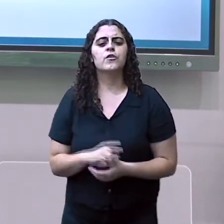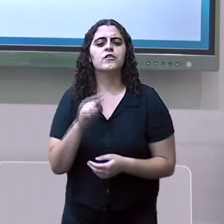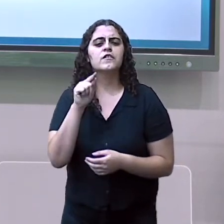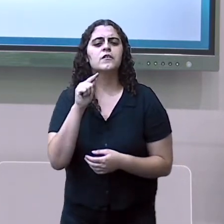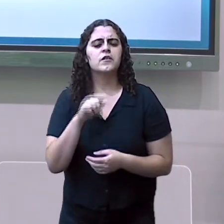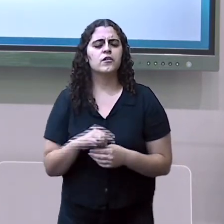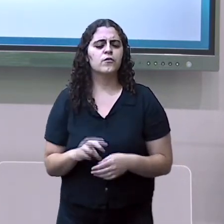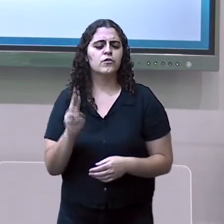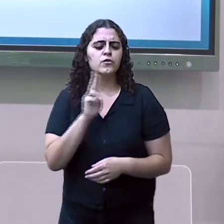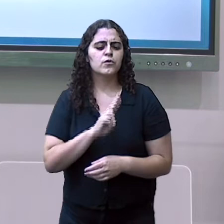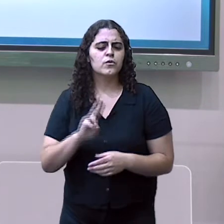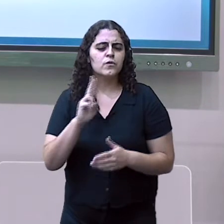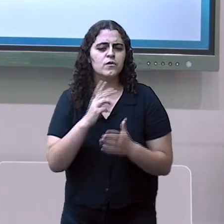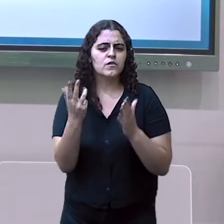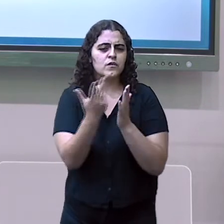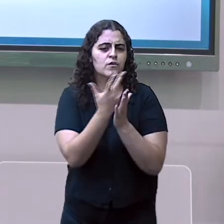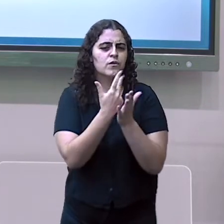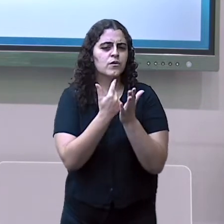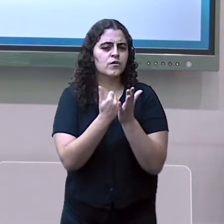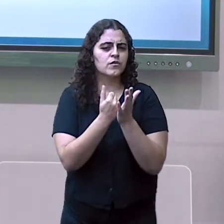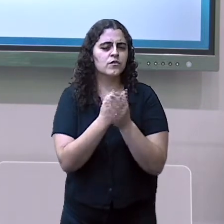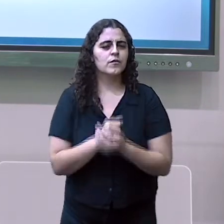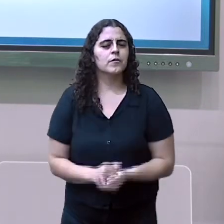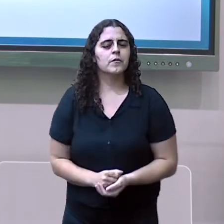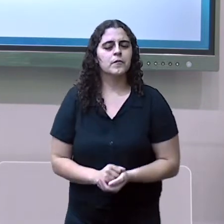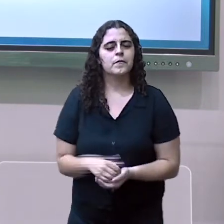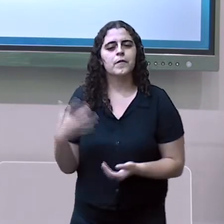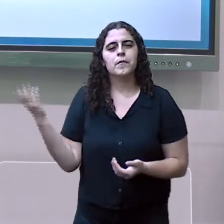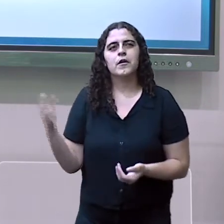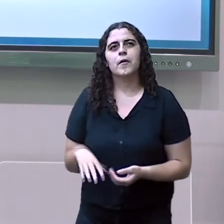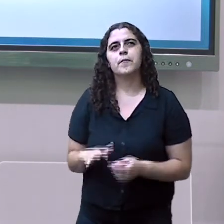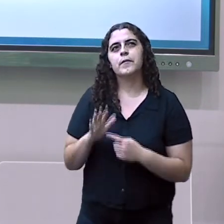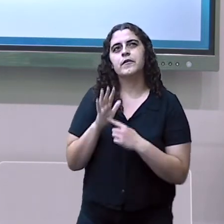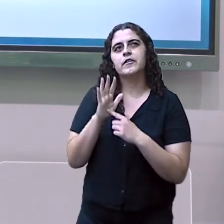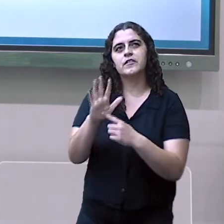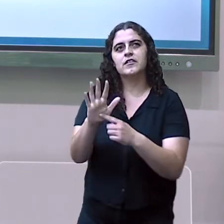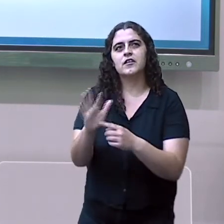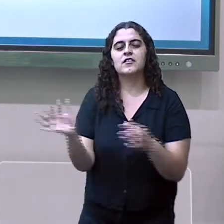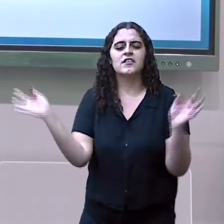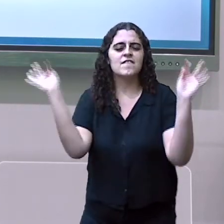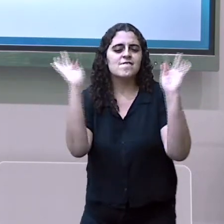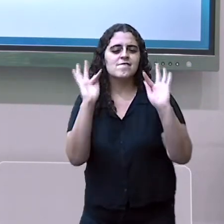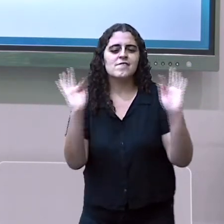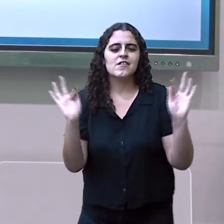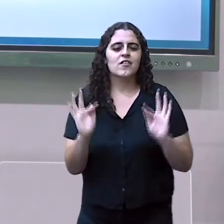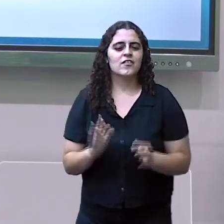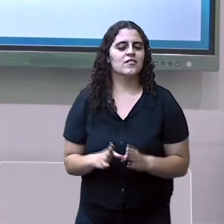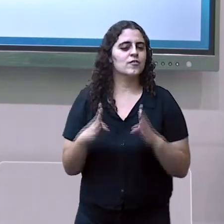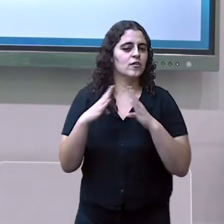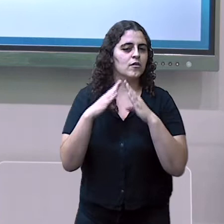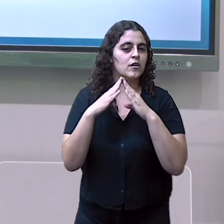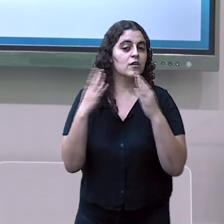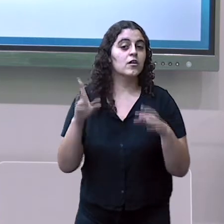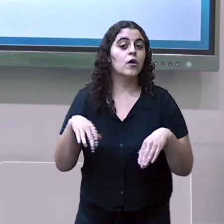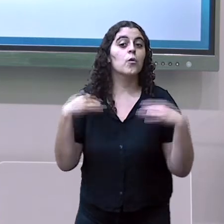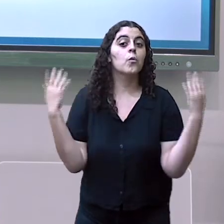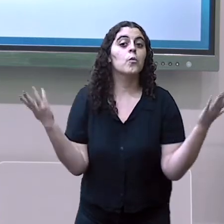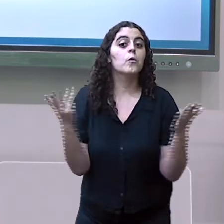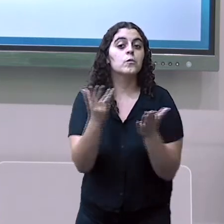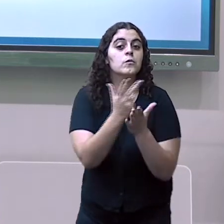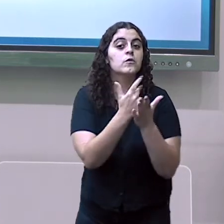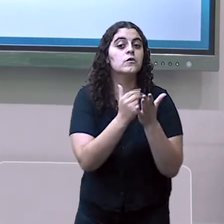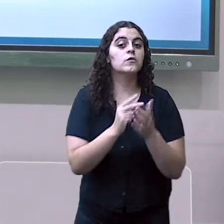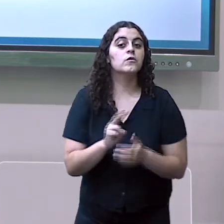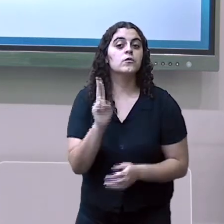emoji para expressar que você está feliz com uma atitude, em uma situação, qual emoji que você